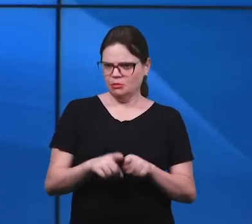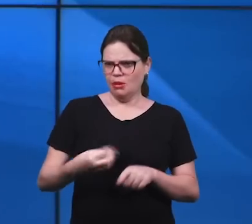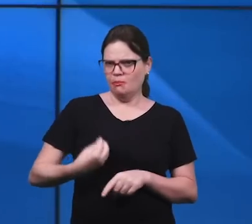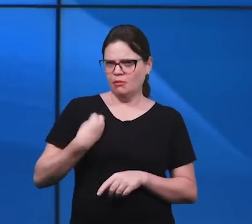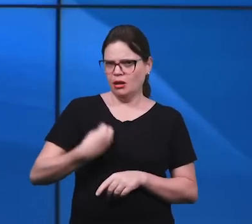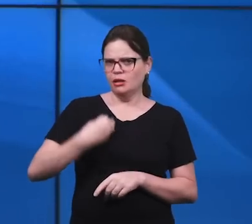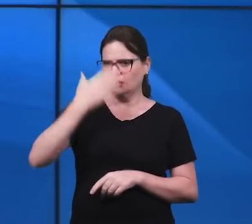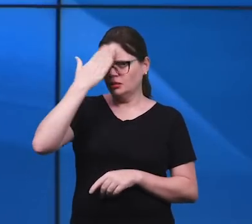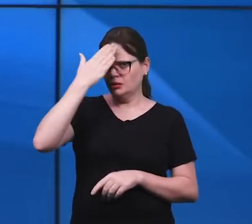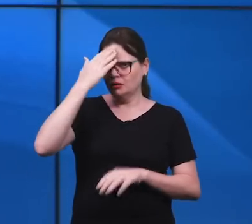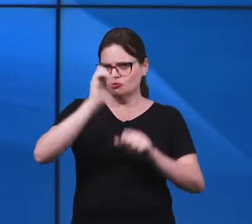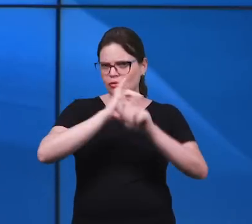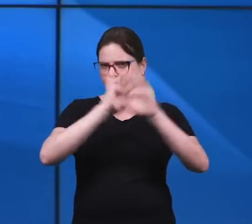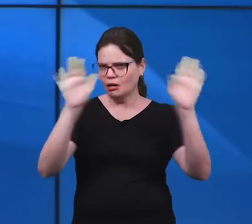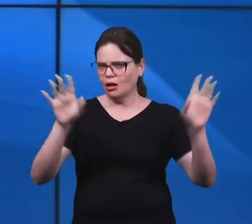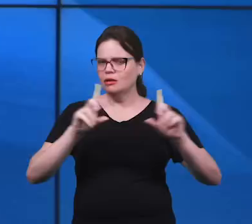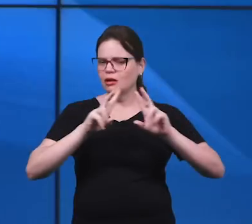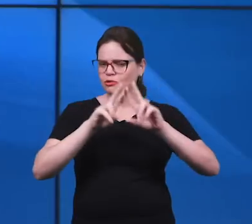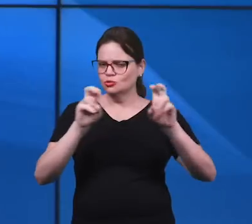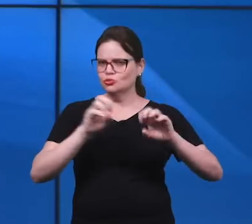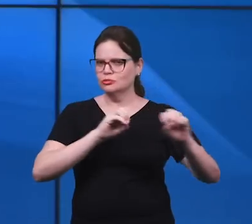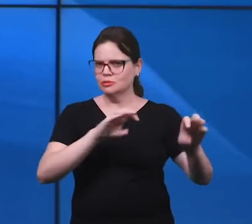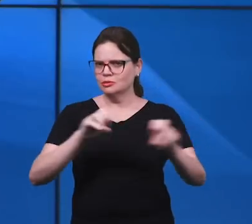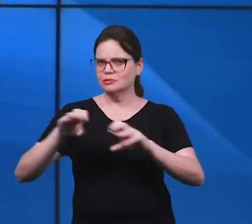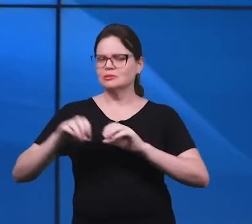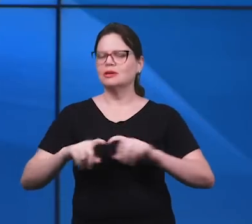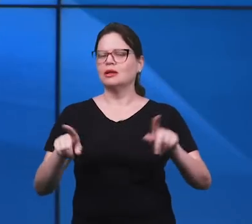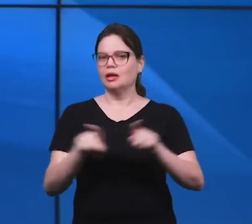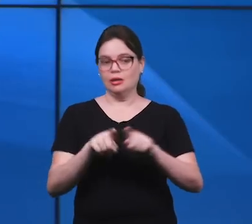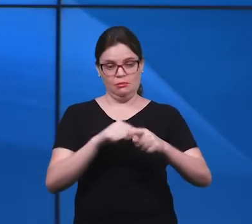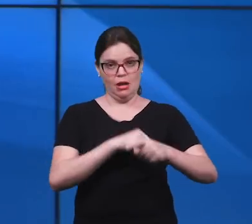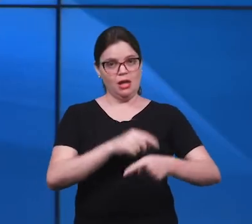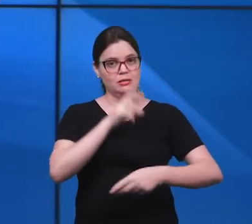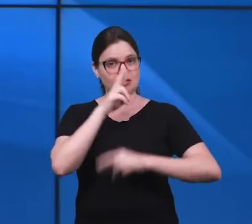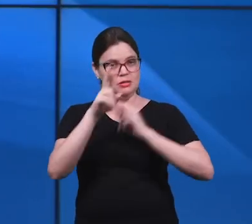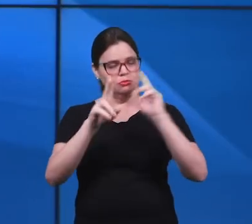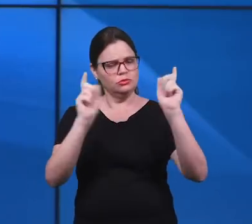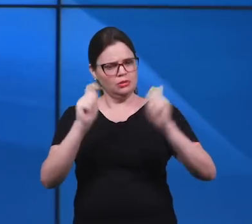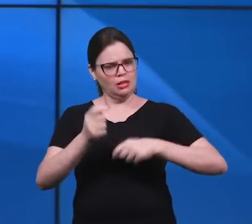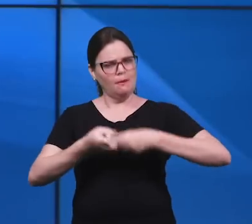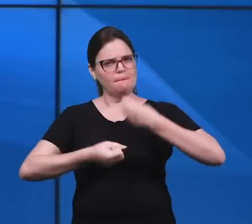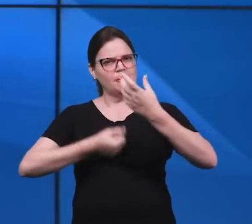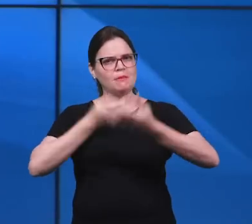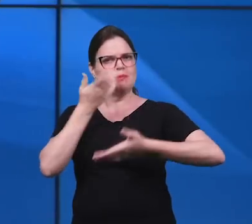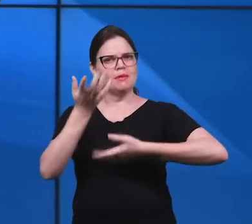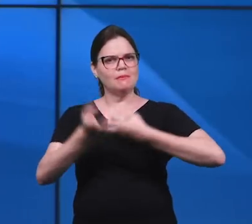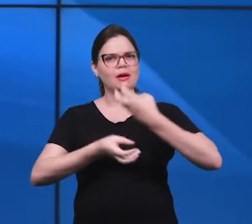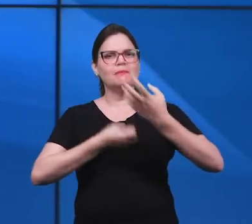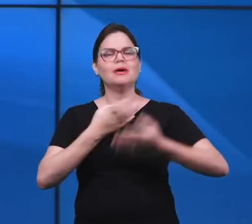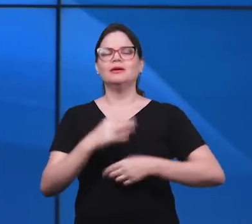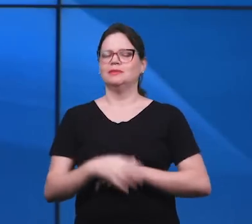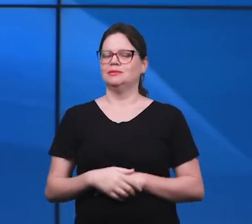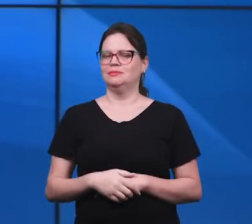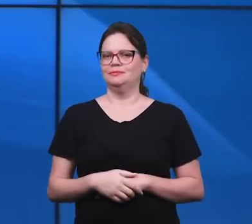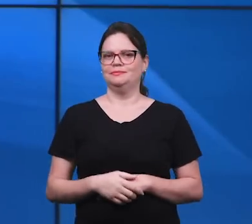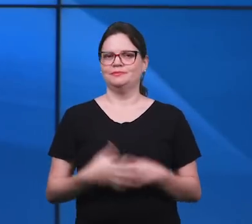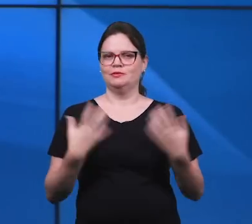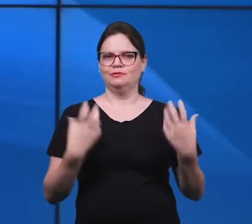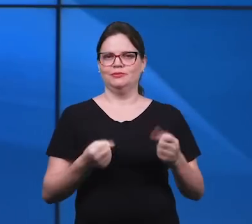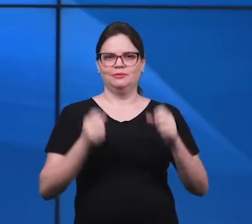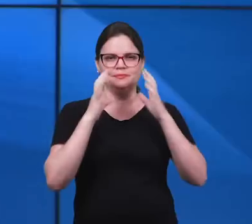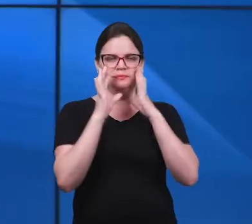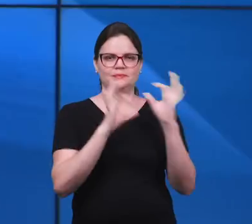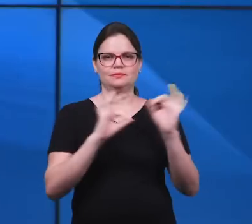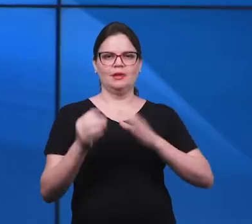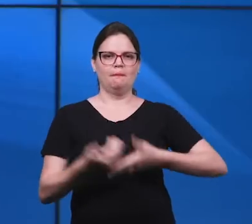eles assimilam o ensino e eles são capazes de expressar também, de alguma maneira, o ensino que eles recebem. Vamos então, o